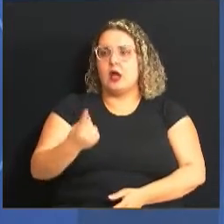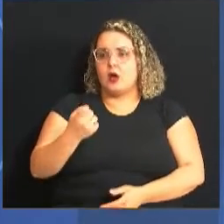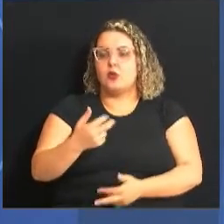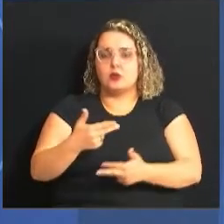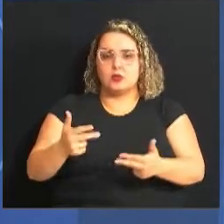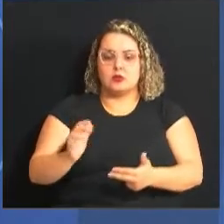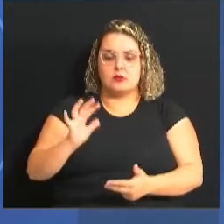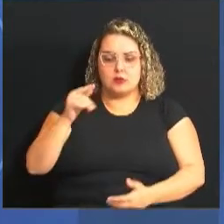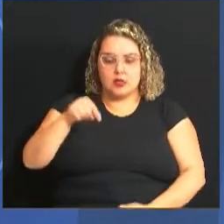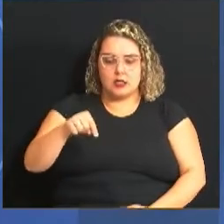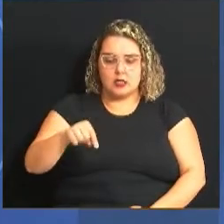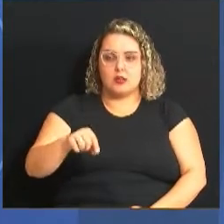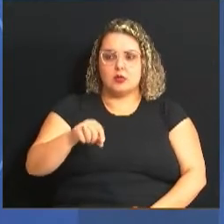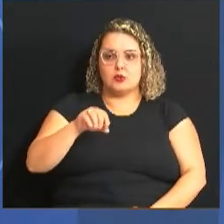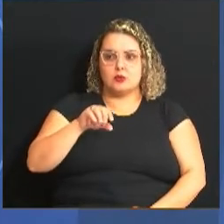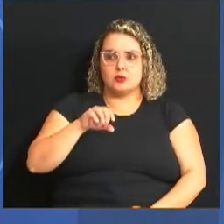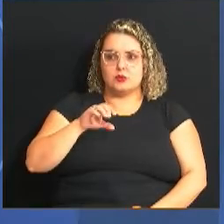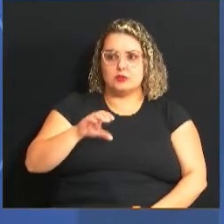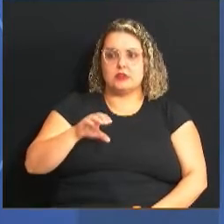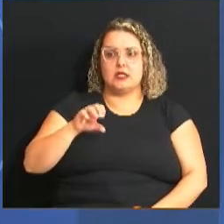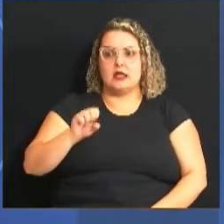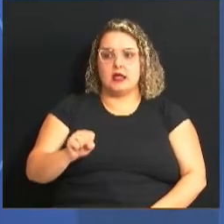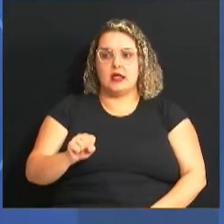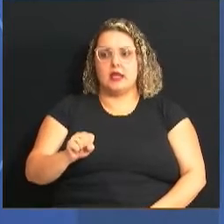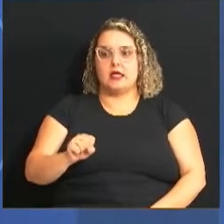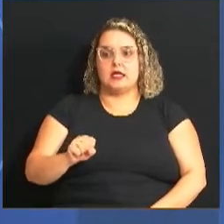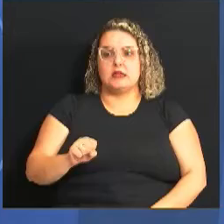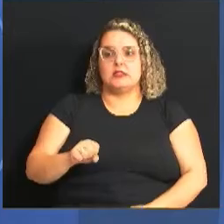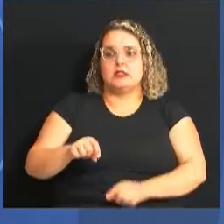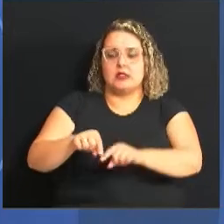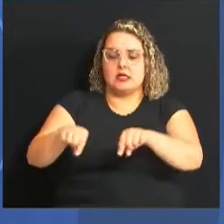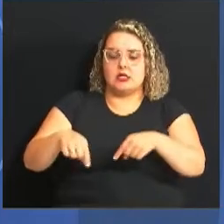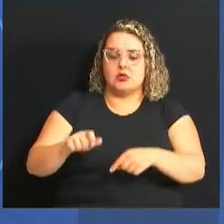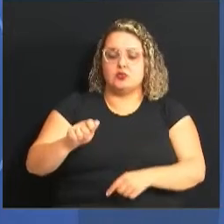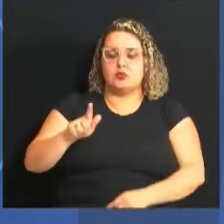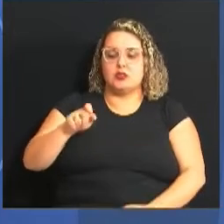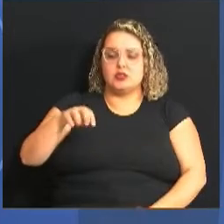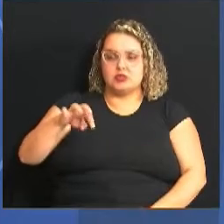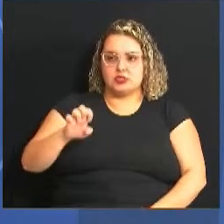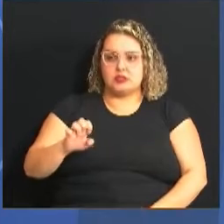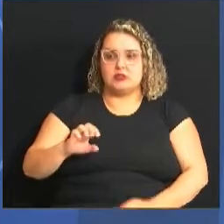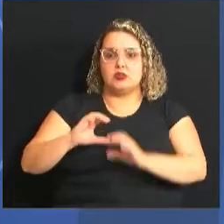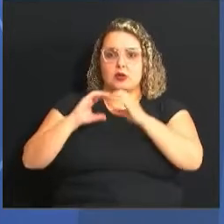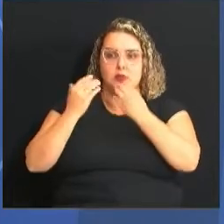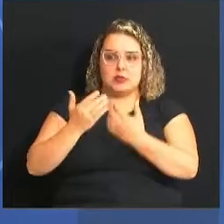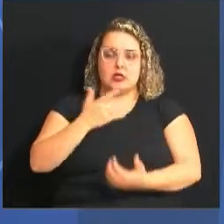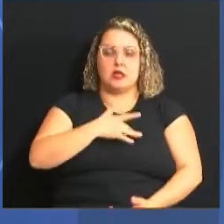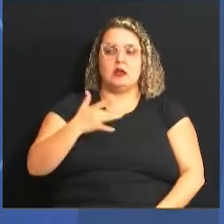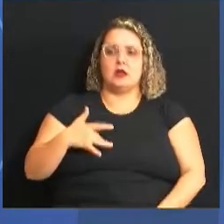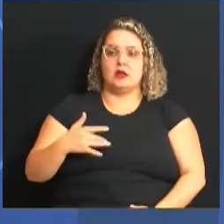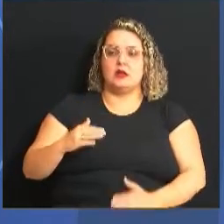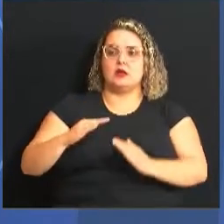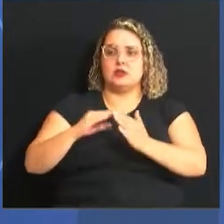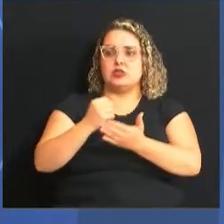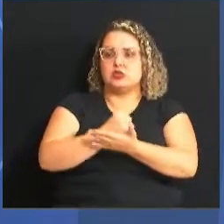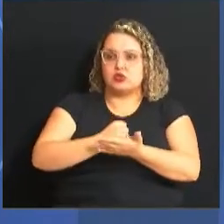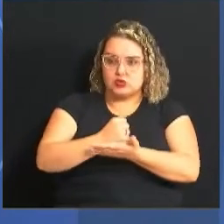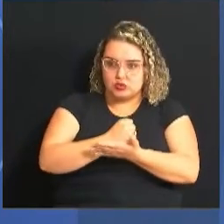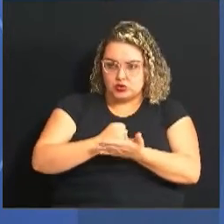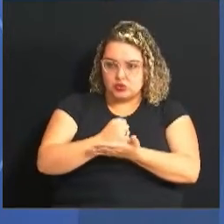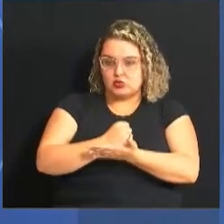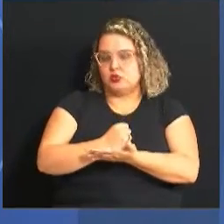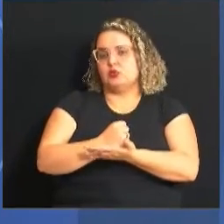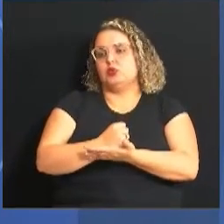ali no CS Tancredão é a sala dos agentes comunitários de saúde. Então, por exemplo, farmácia, vocês que